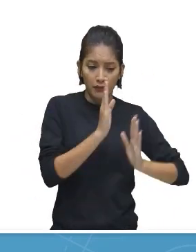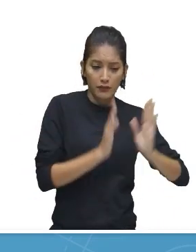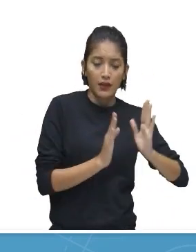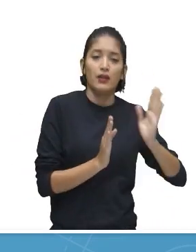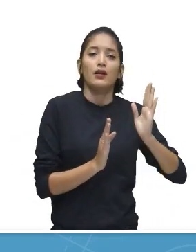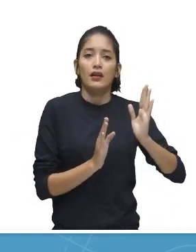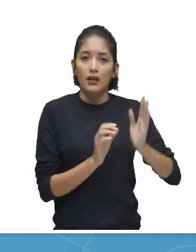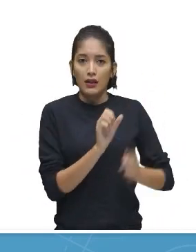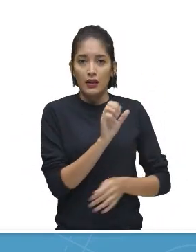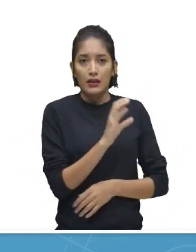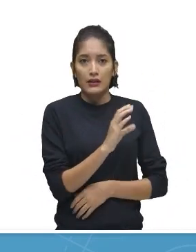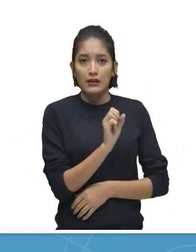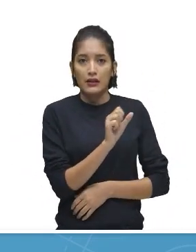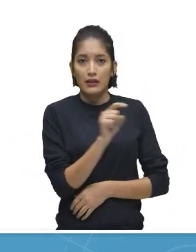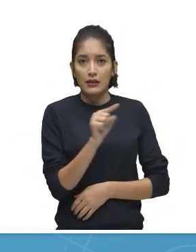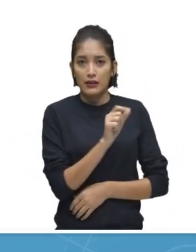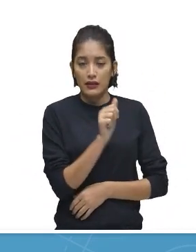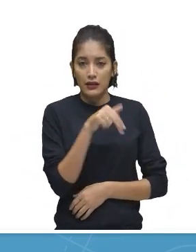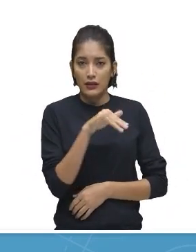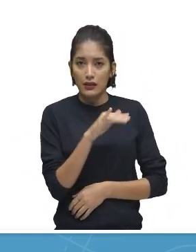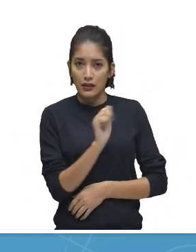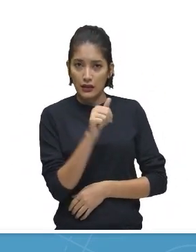que o artista ele